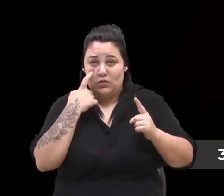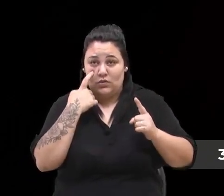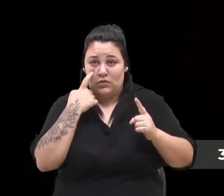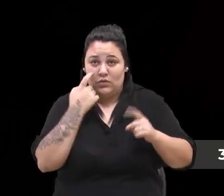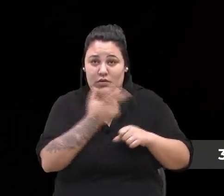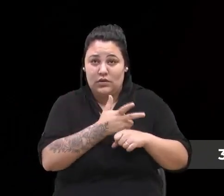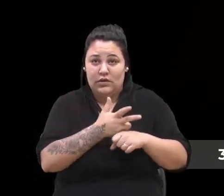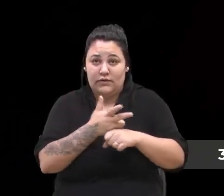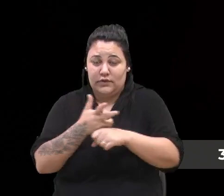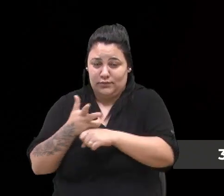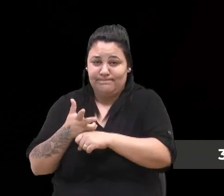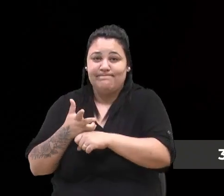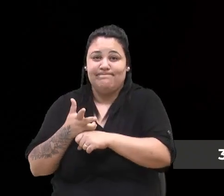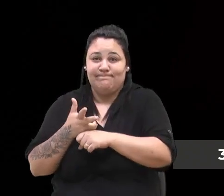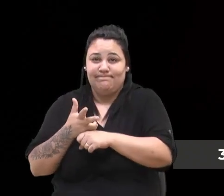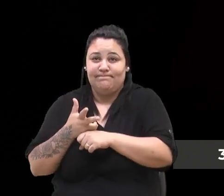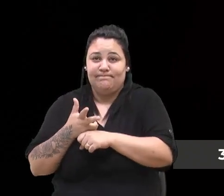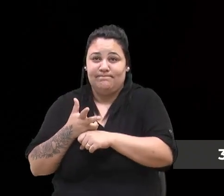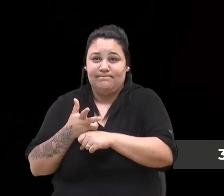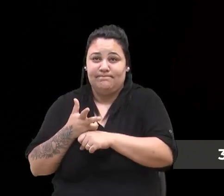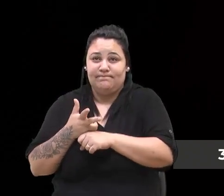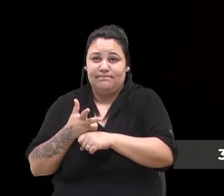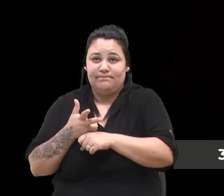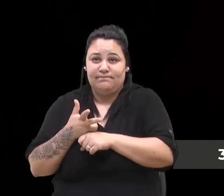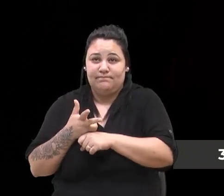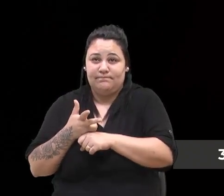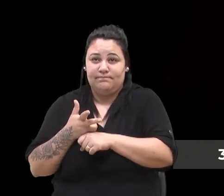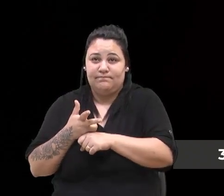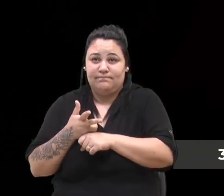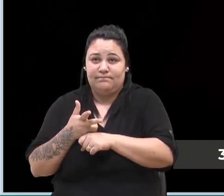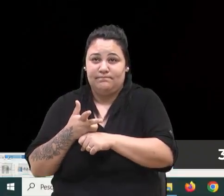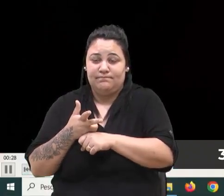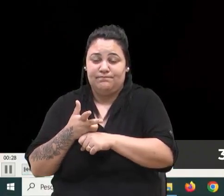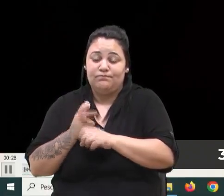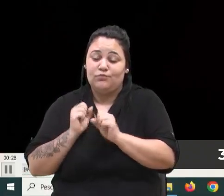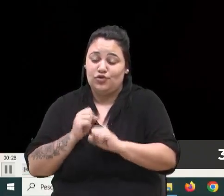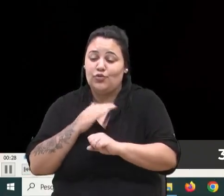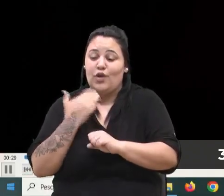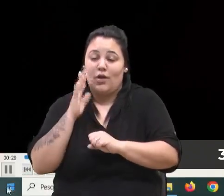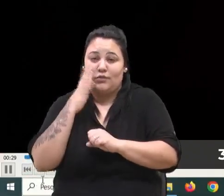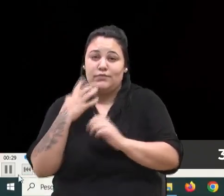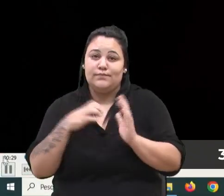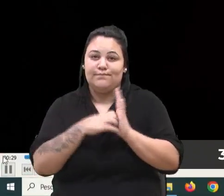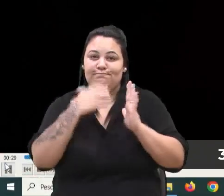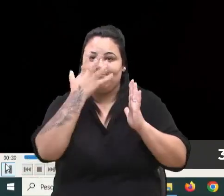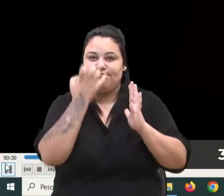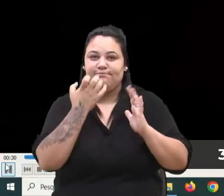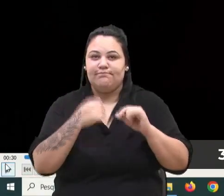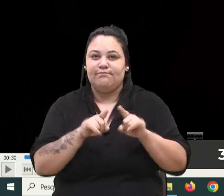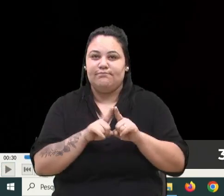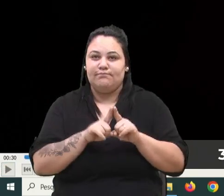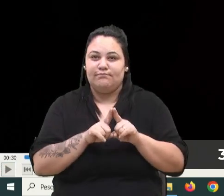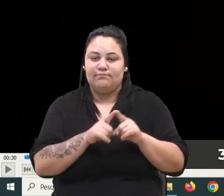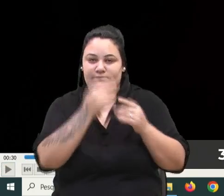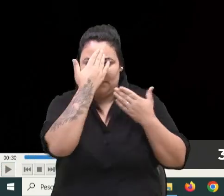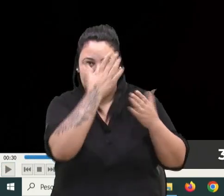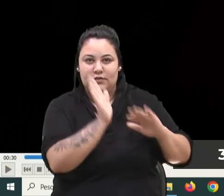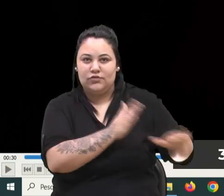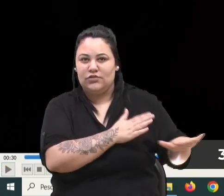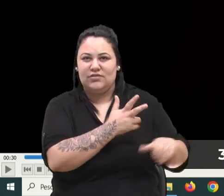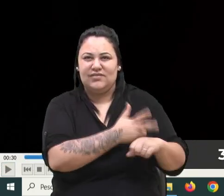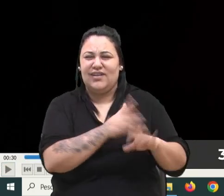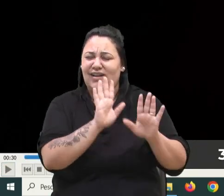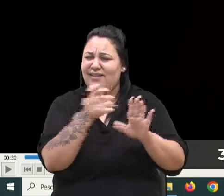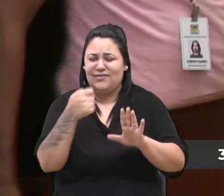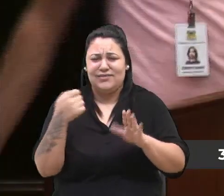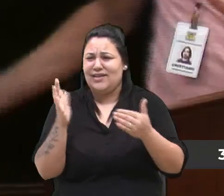Tá preso. Ah. Tira o vídeo, então eu preciso falar. Aqui, pode morrer, pode acontecer um acidente sério. Obrigado, Ellen. Não precisa nem ir até o